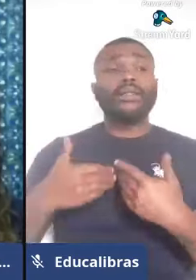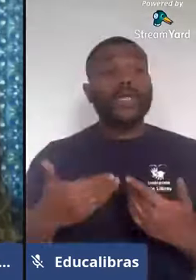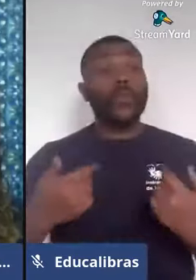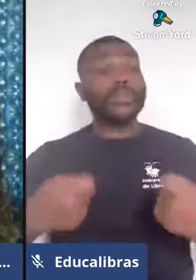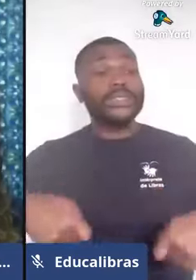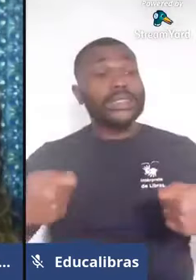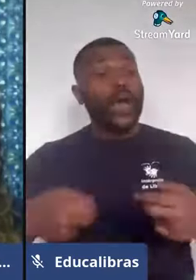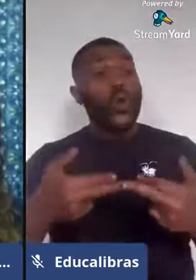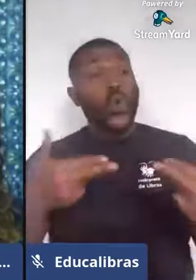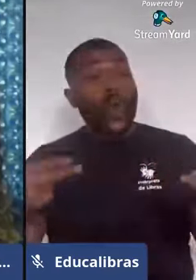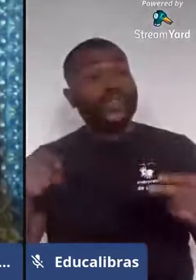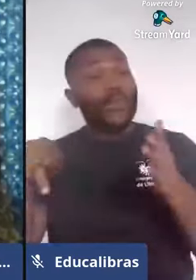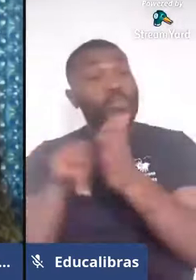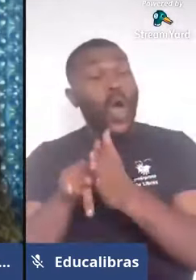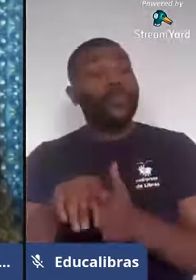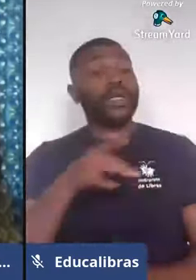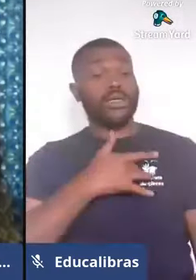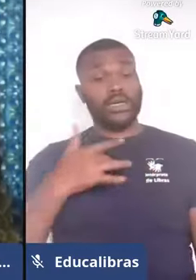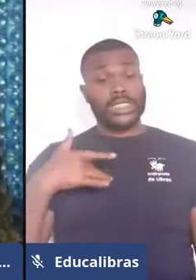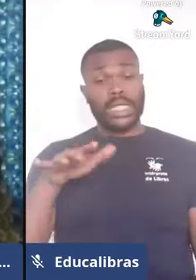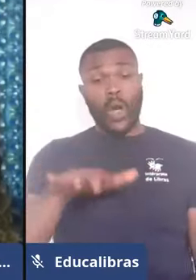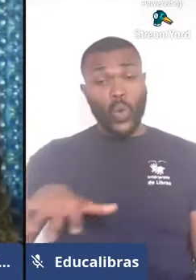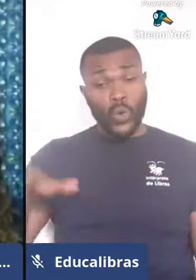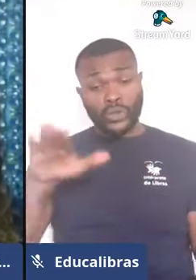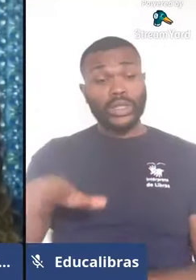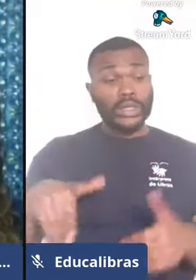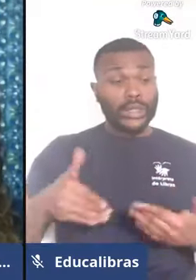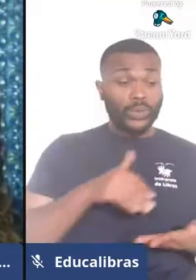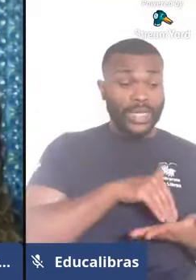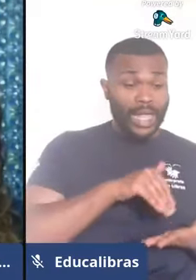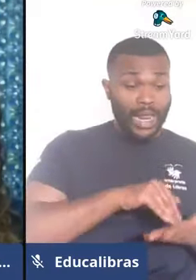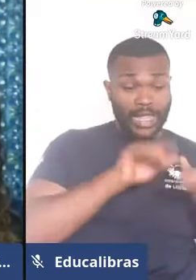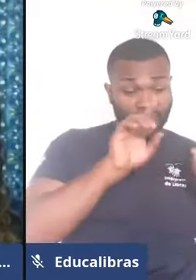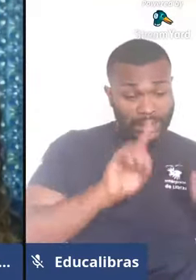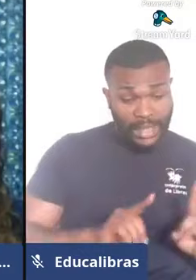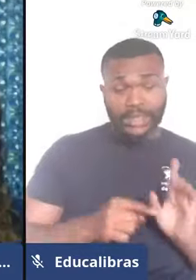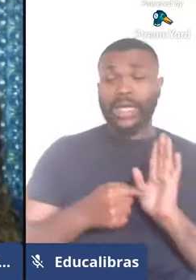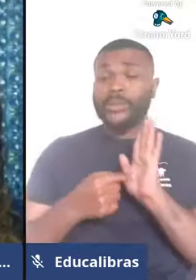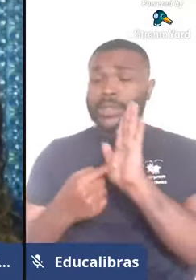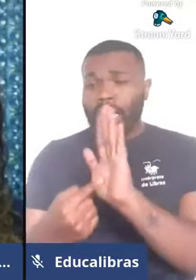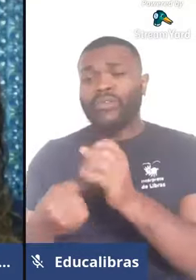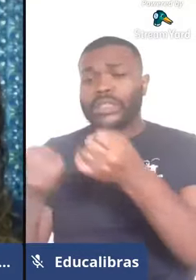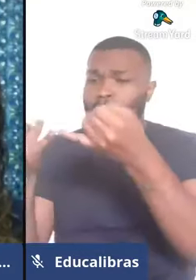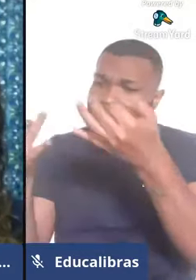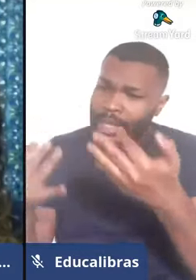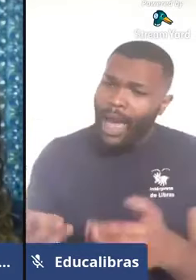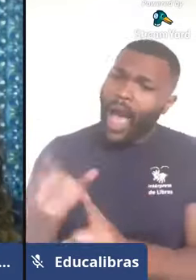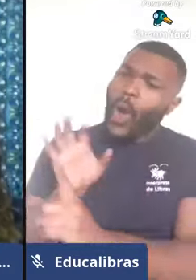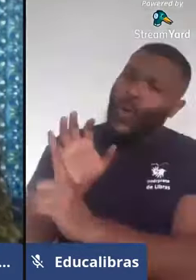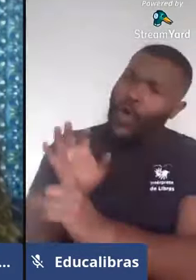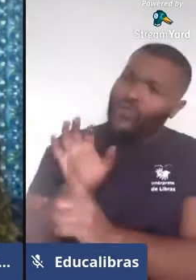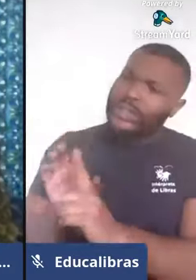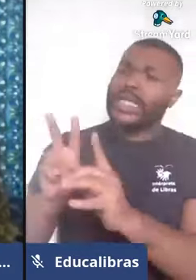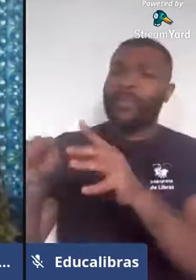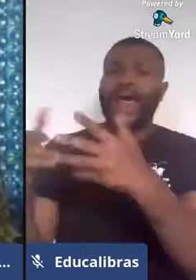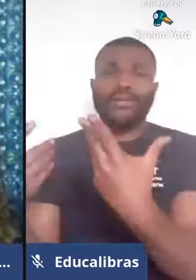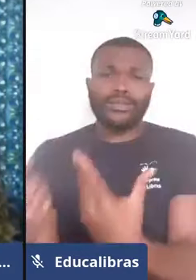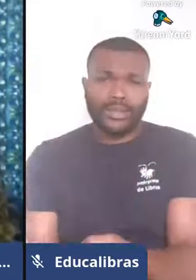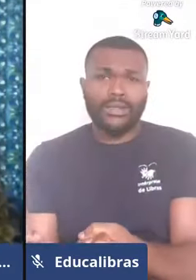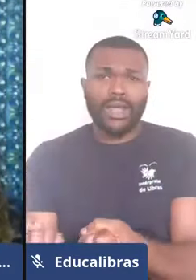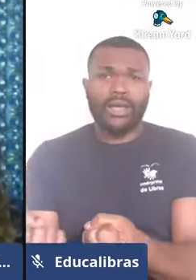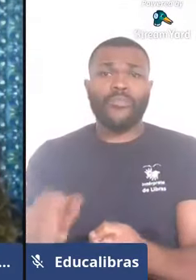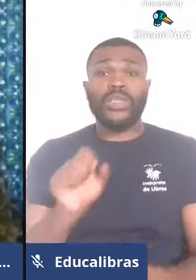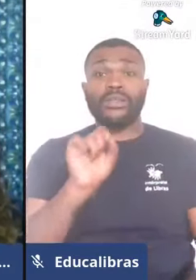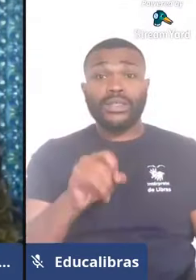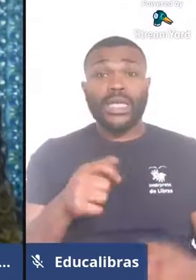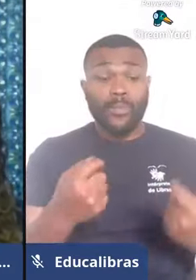ia ter que convencer a Secretaria de Saúde que essa política pública precisava ser implantada, e com o orçamento deles. Se eu precisava de equipamento,